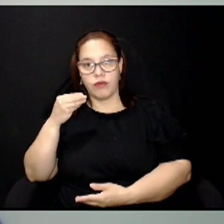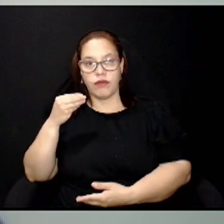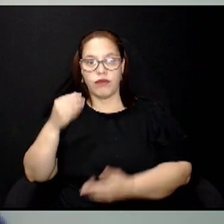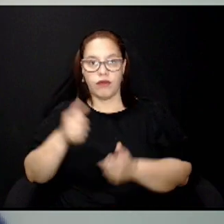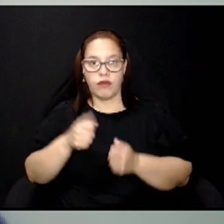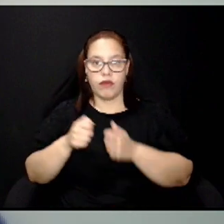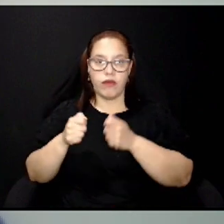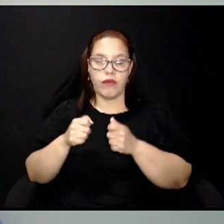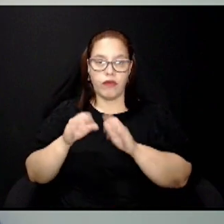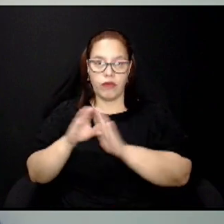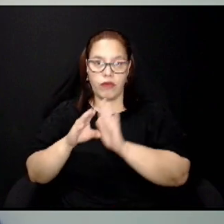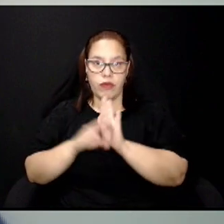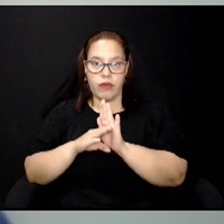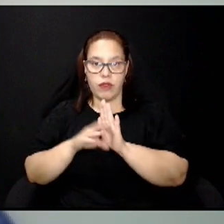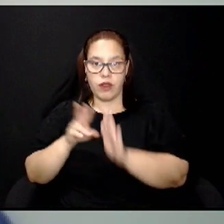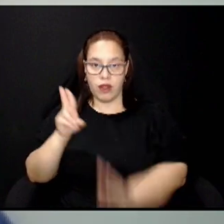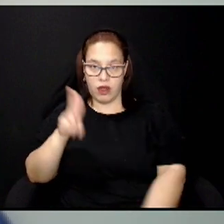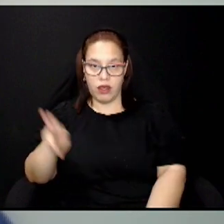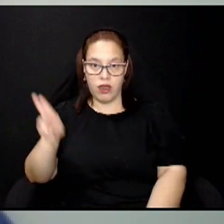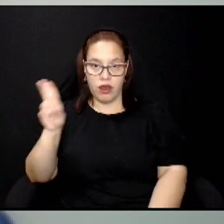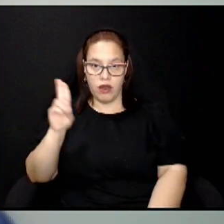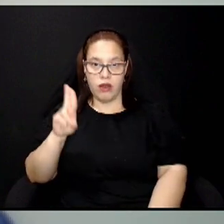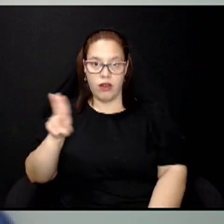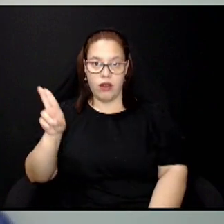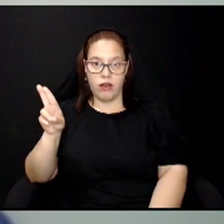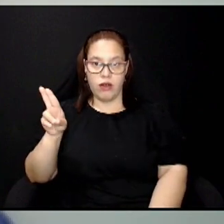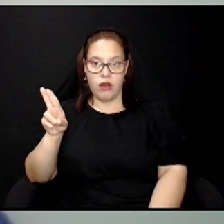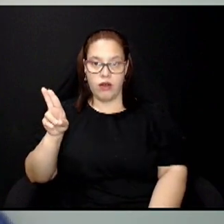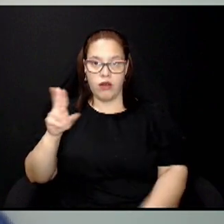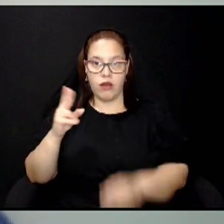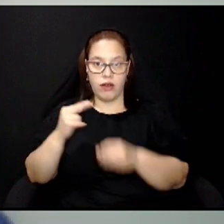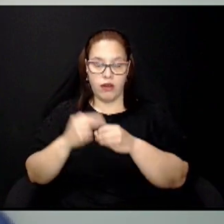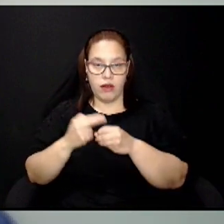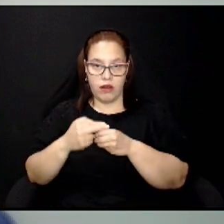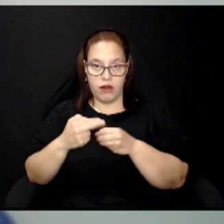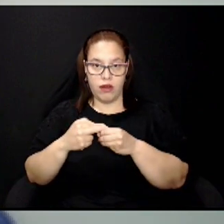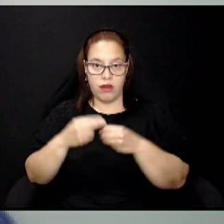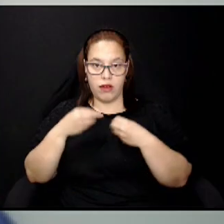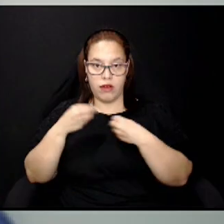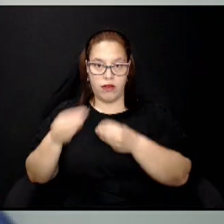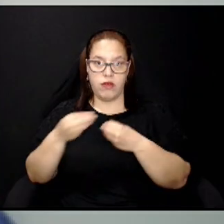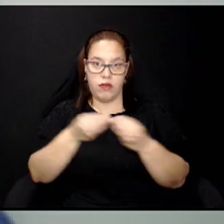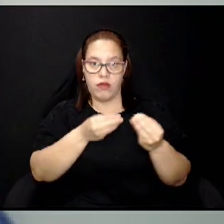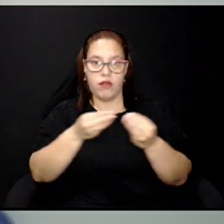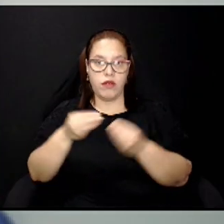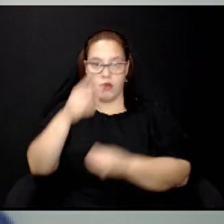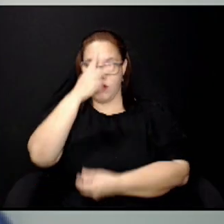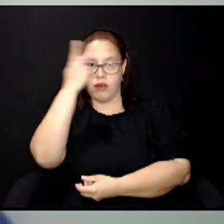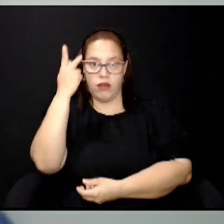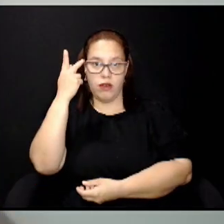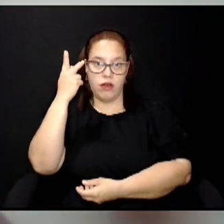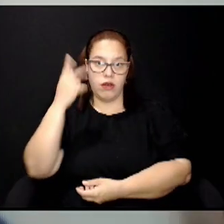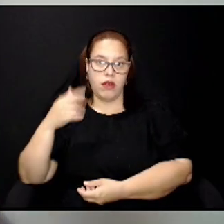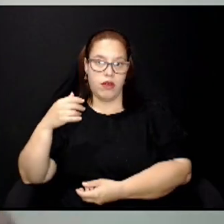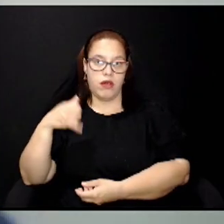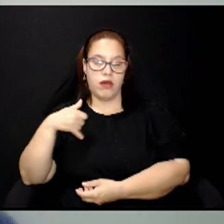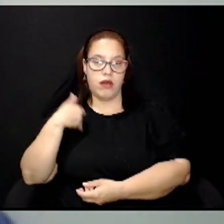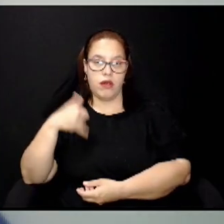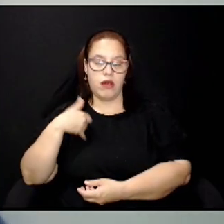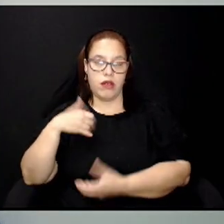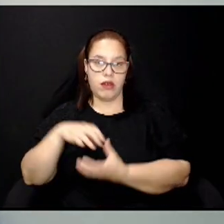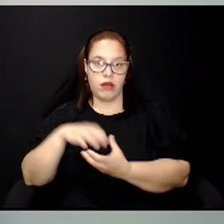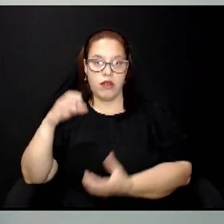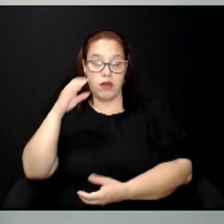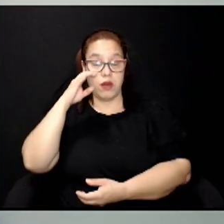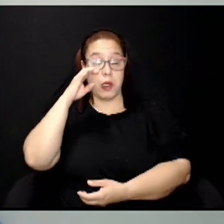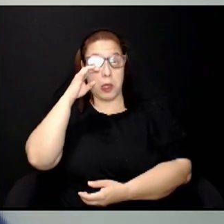programa Universidade, que a Unicamp oferece, né, para as pessoas aí da melhor idade, para elas